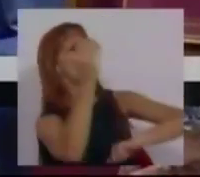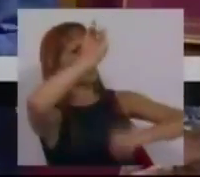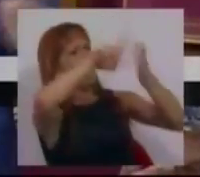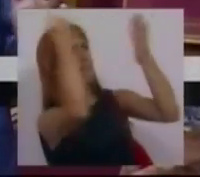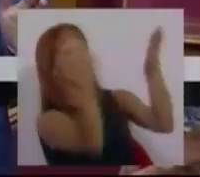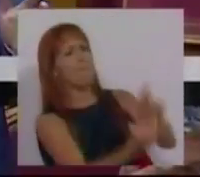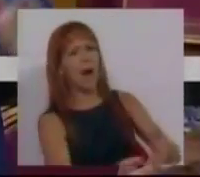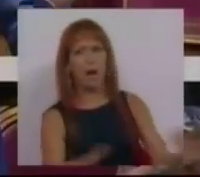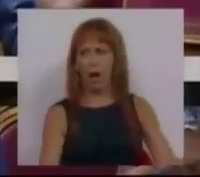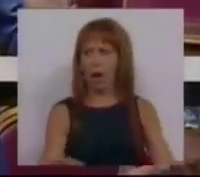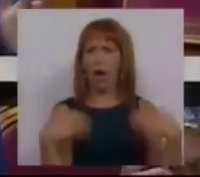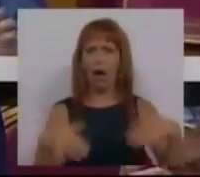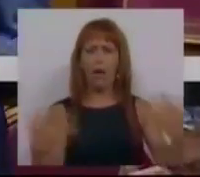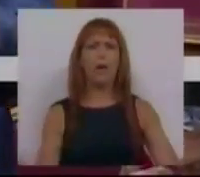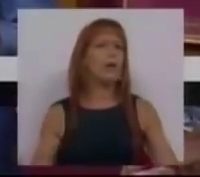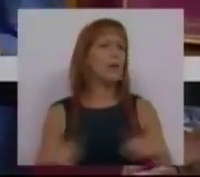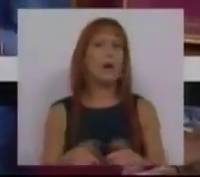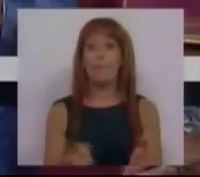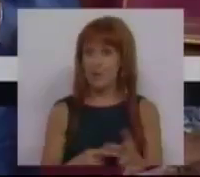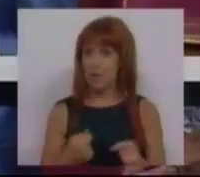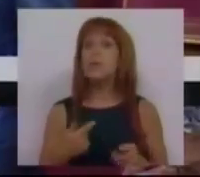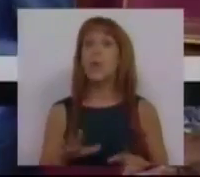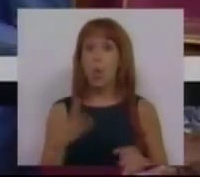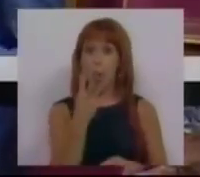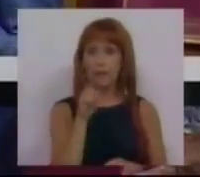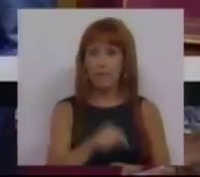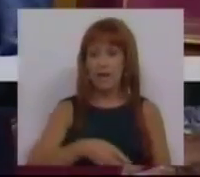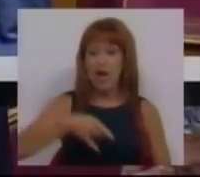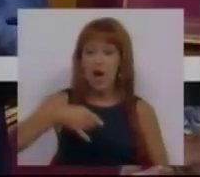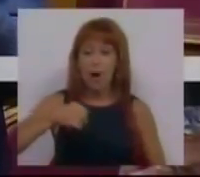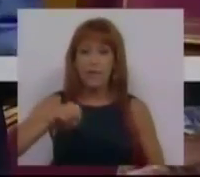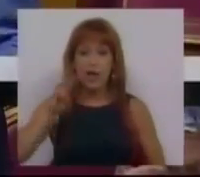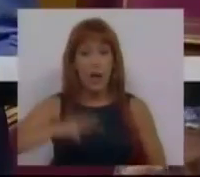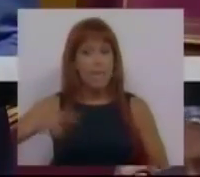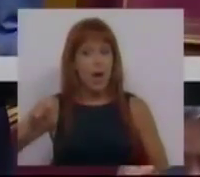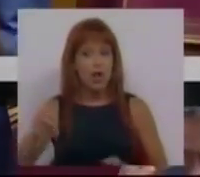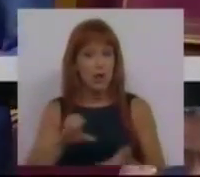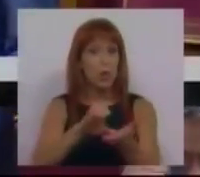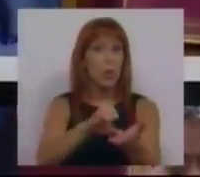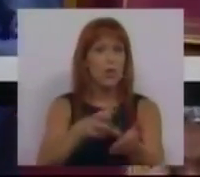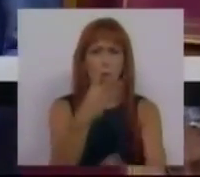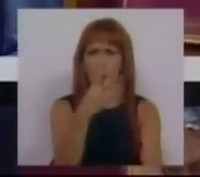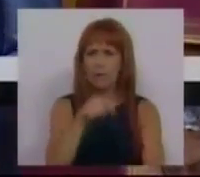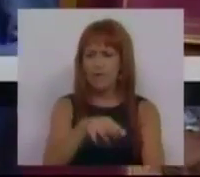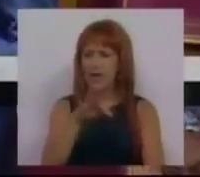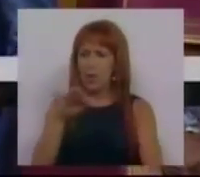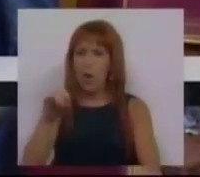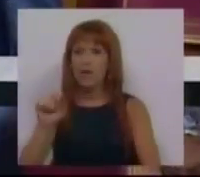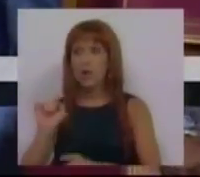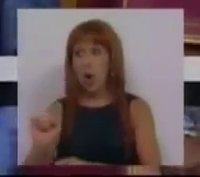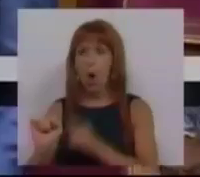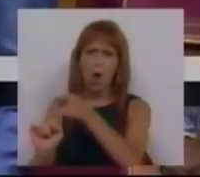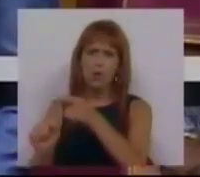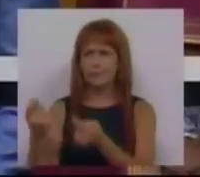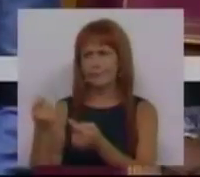caiu, foi partido em dois e, afinal, necessita de 4.900 milhões de euros, 4.400 dos